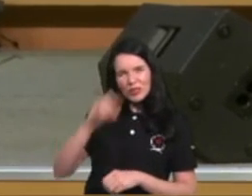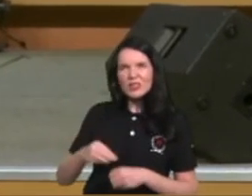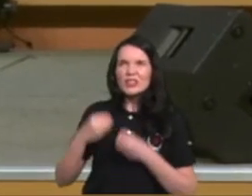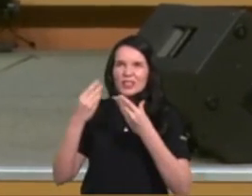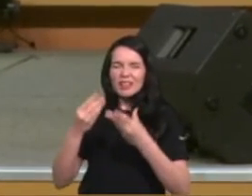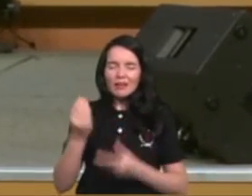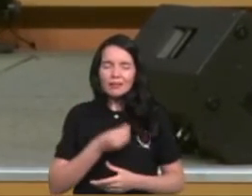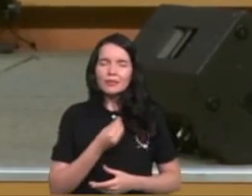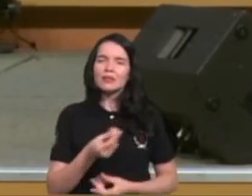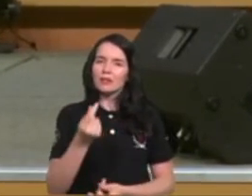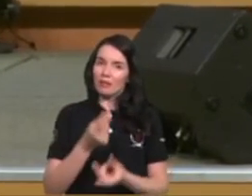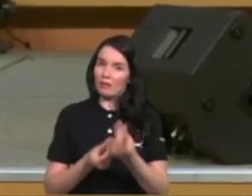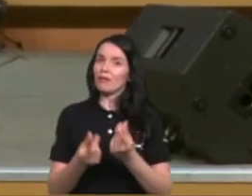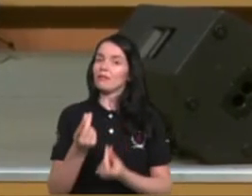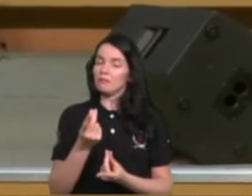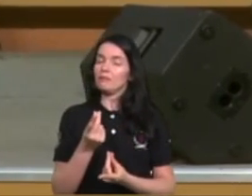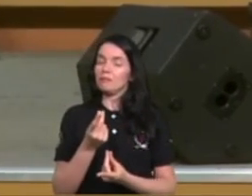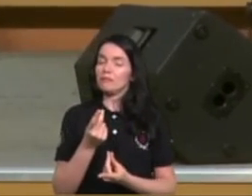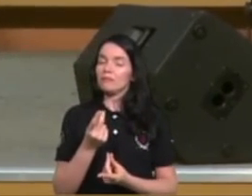da vida eterna